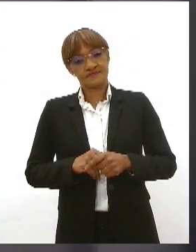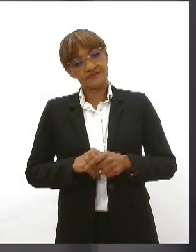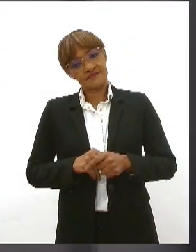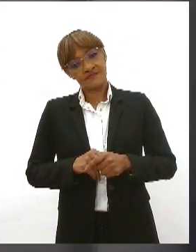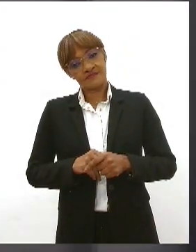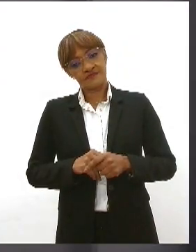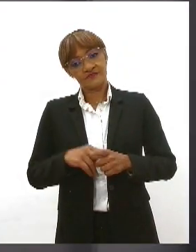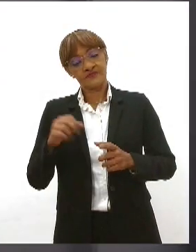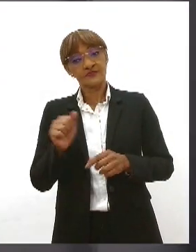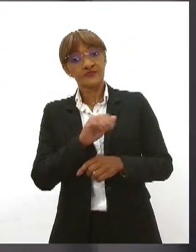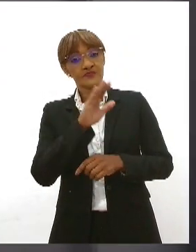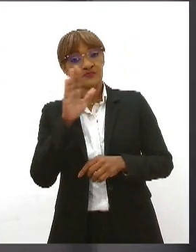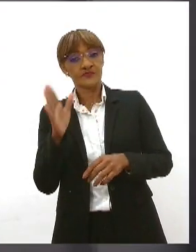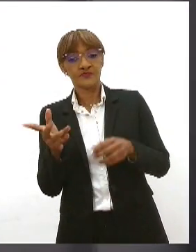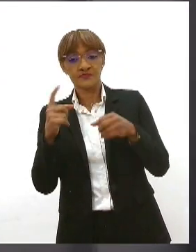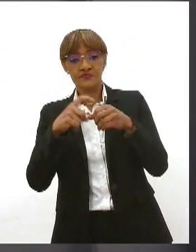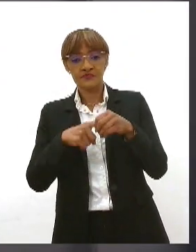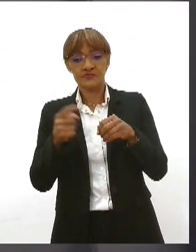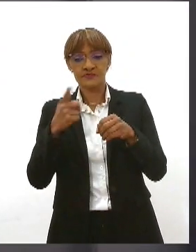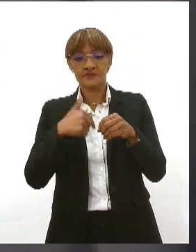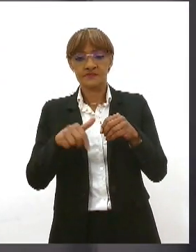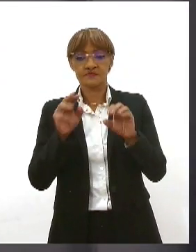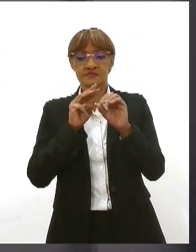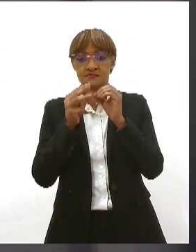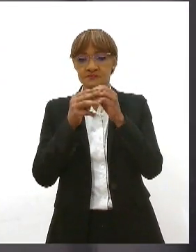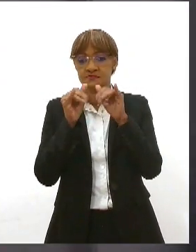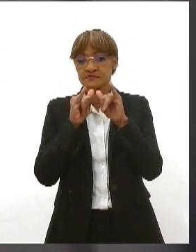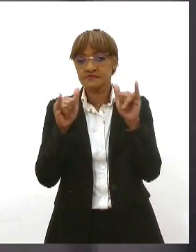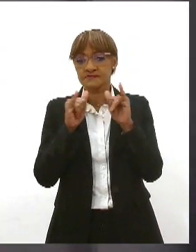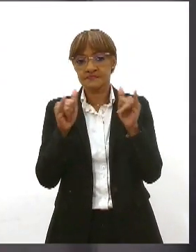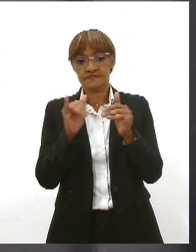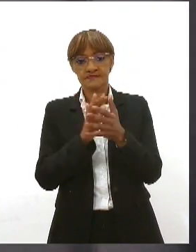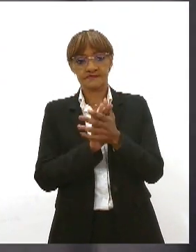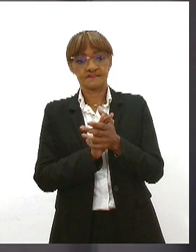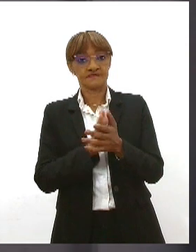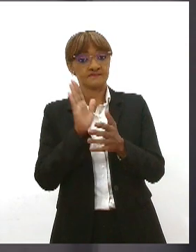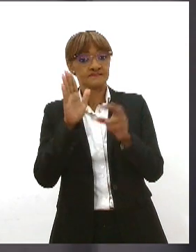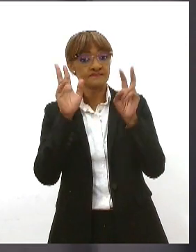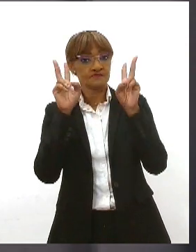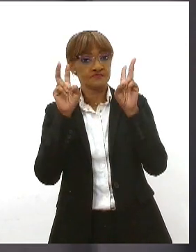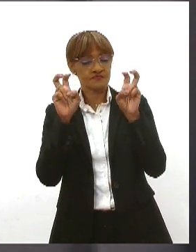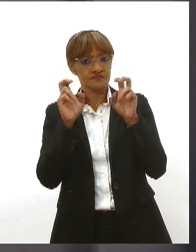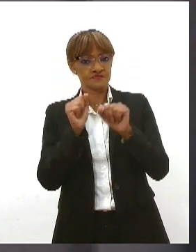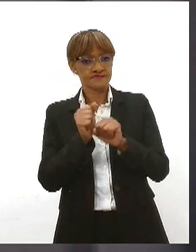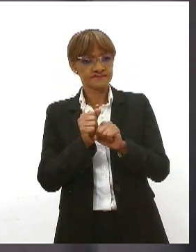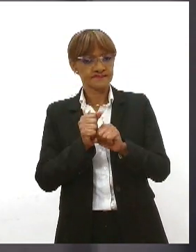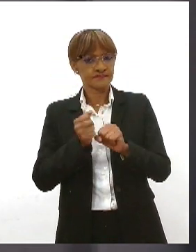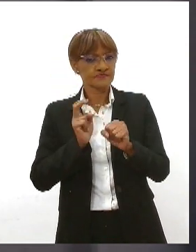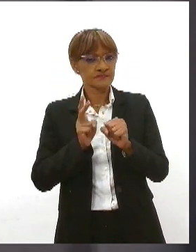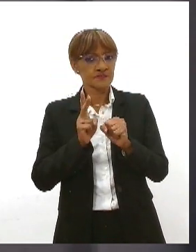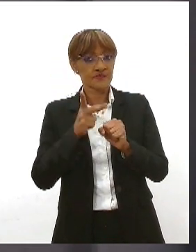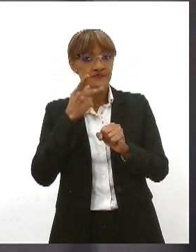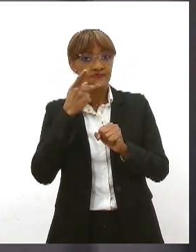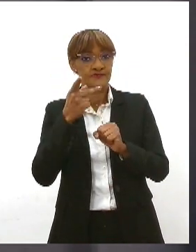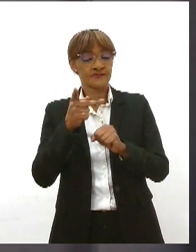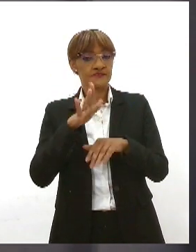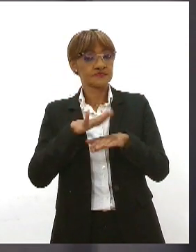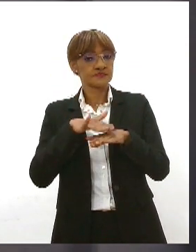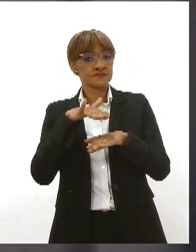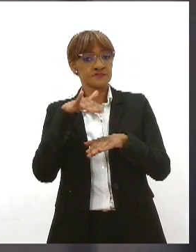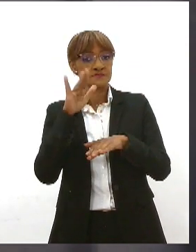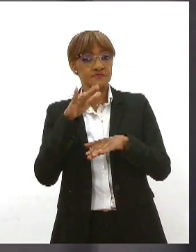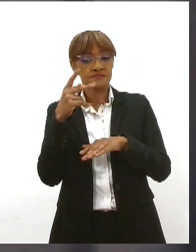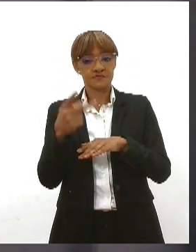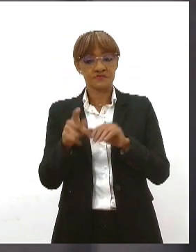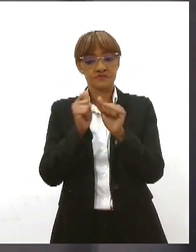Olá, estamos de volta com o Informativo TV Alesi. Olha, um dos temas bastante repercutidos na Assembleia Legislativa de Sergipe